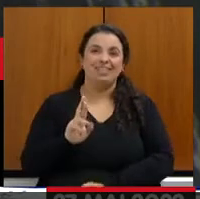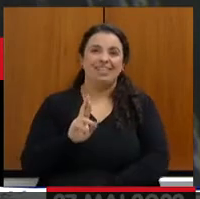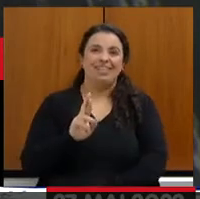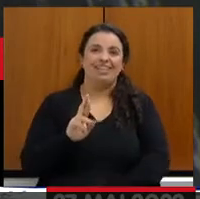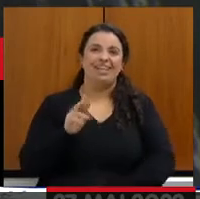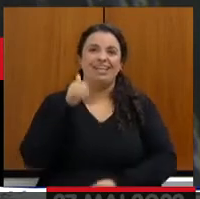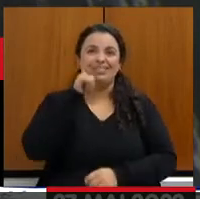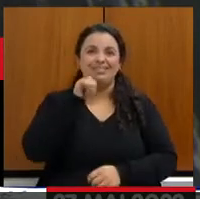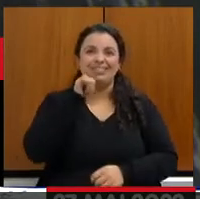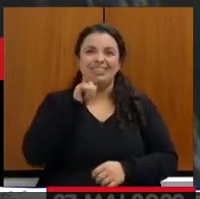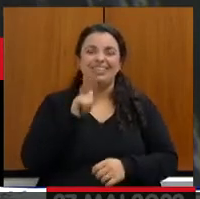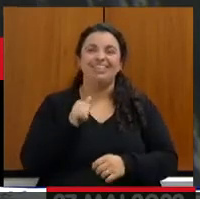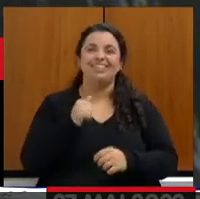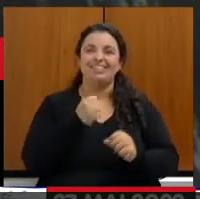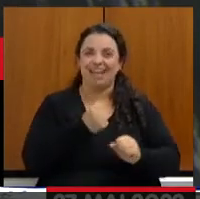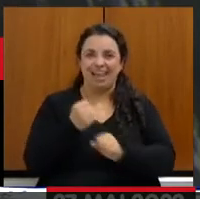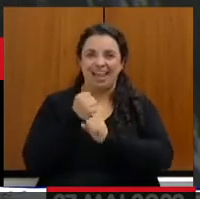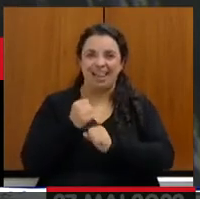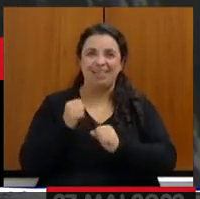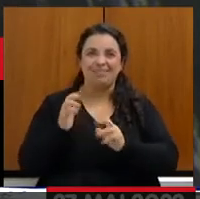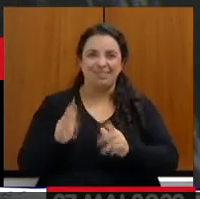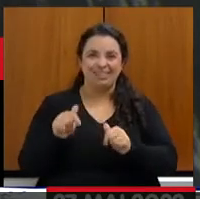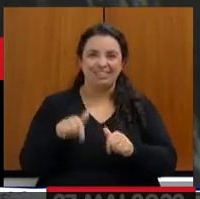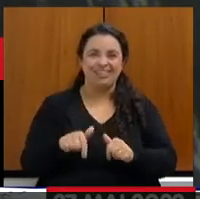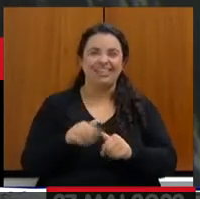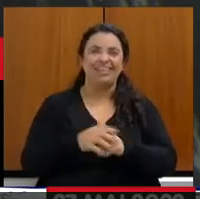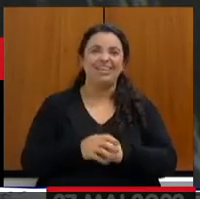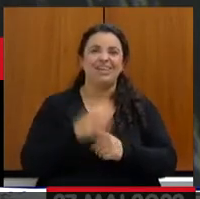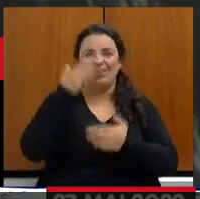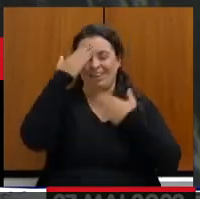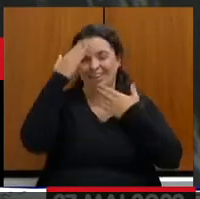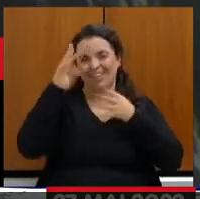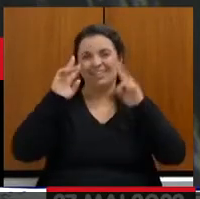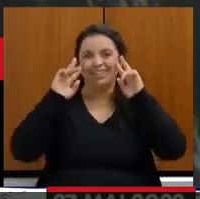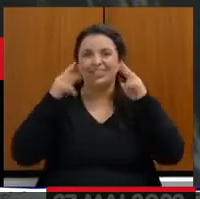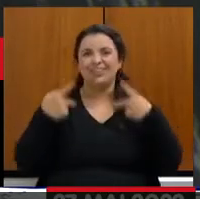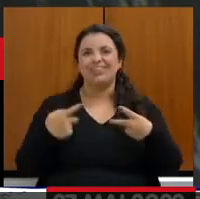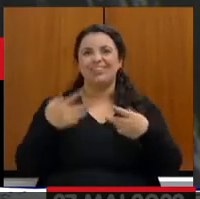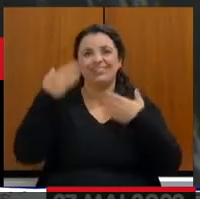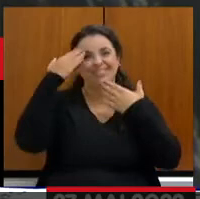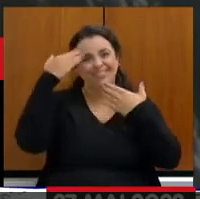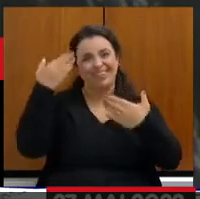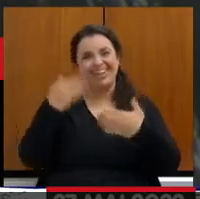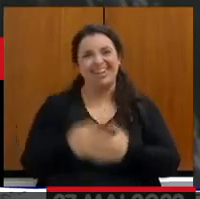meninas é uma limpeza aqui eu agradeço o reconhecimento obrigada